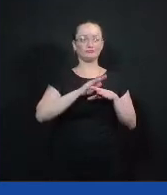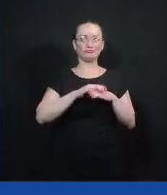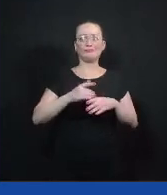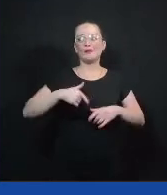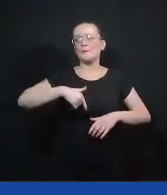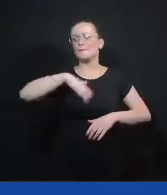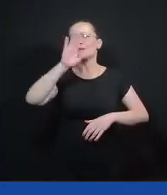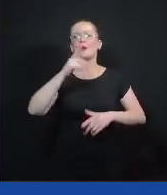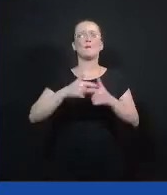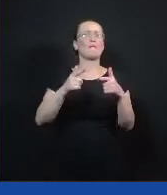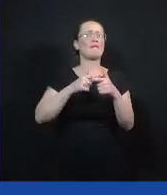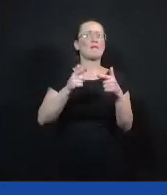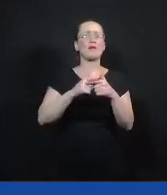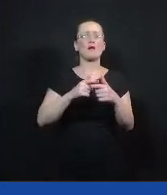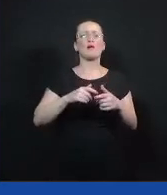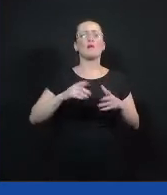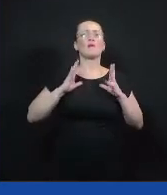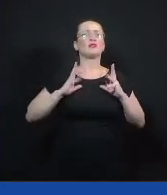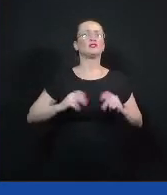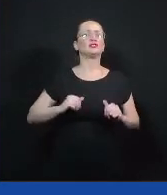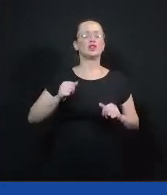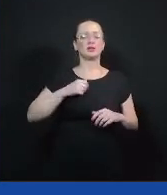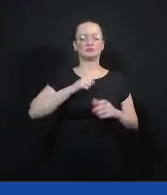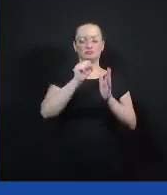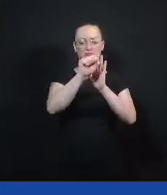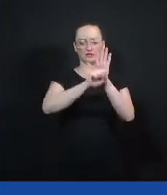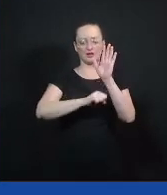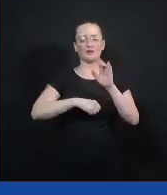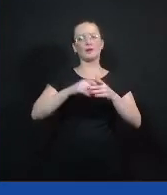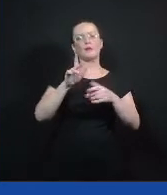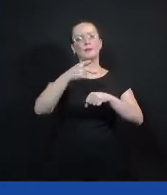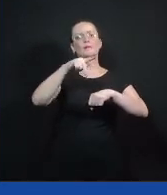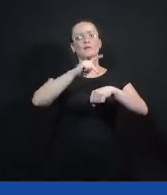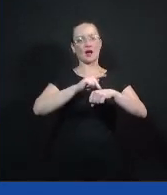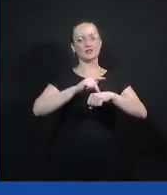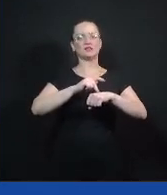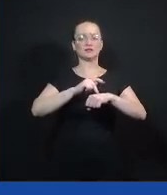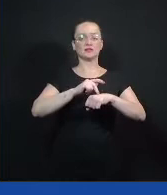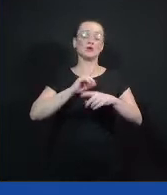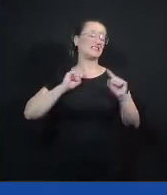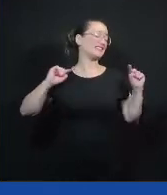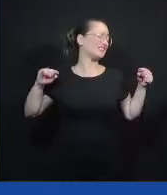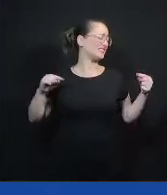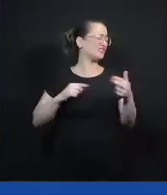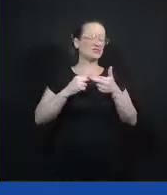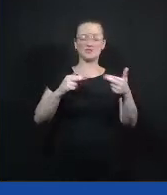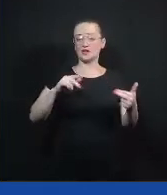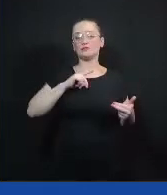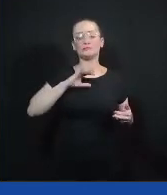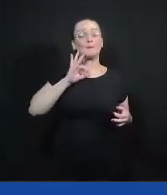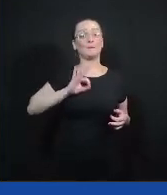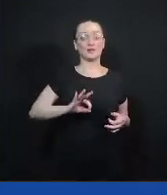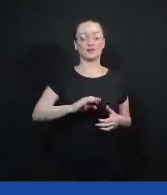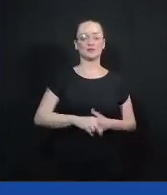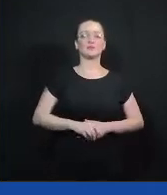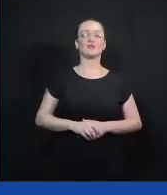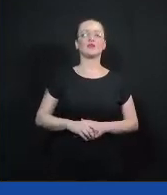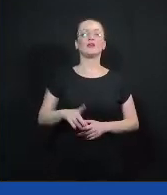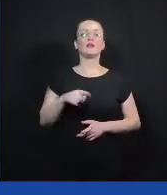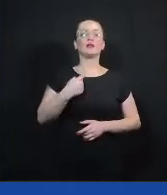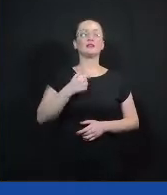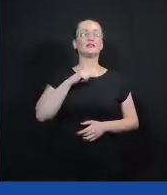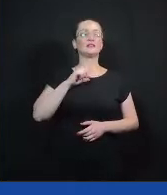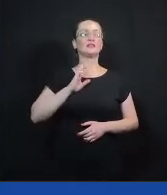crise sanitária em um século do país. Então, é uma eleição que coloca muitos desafios para todos nós. E a gente tem, como